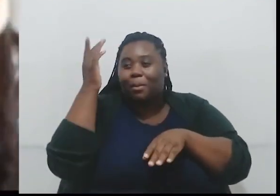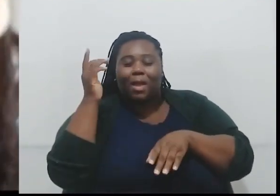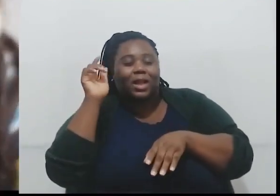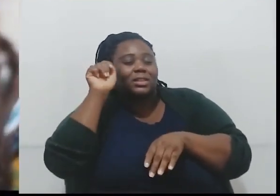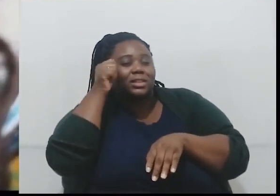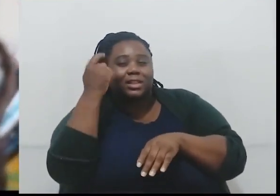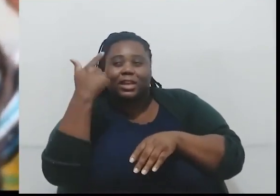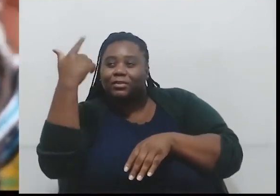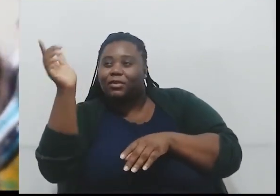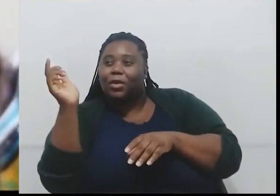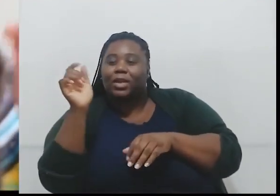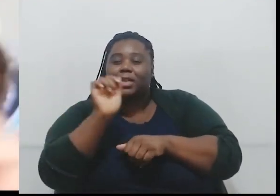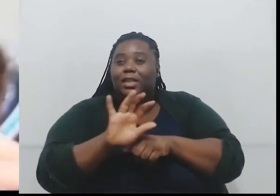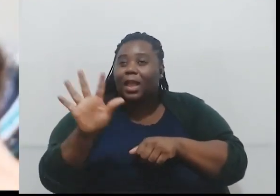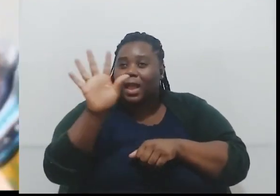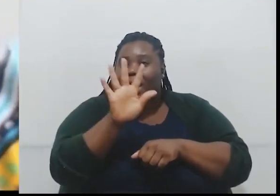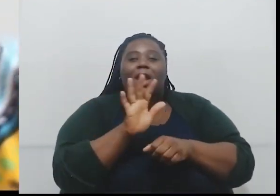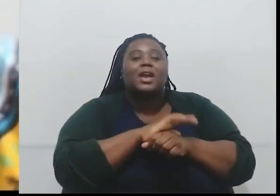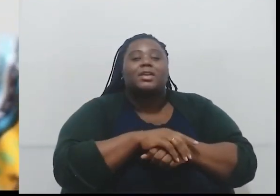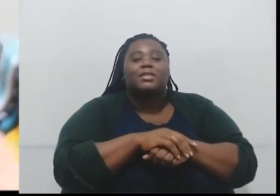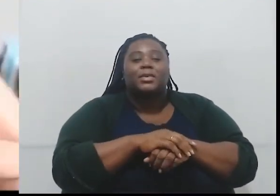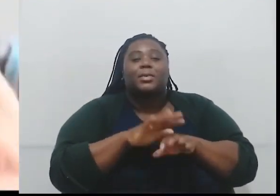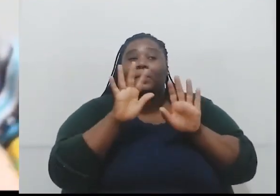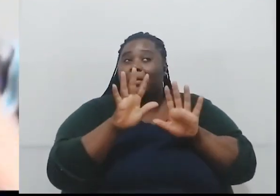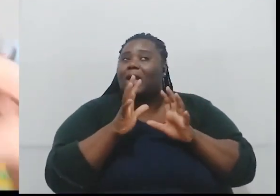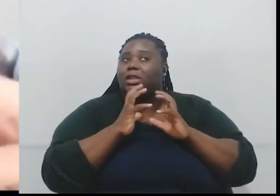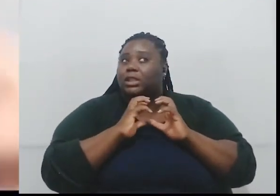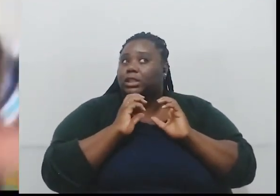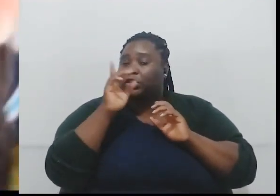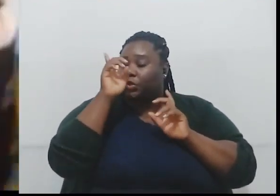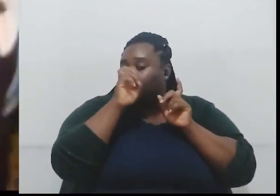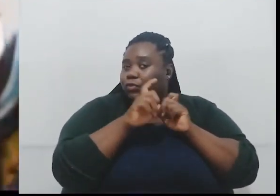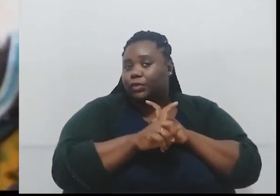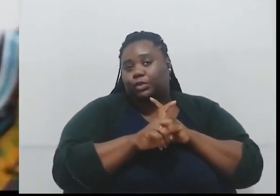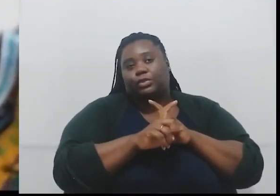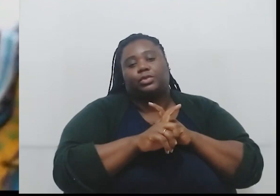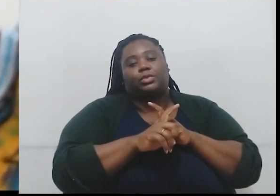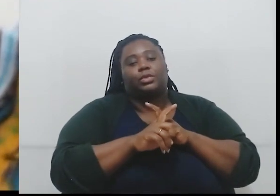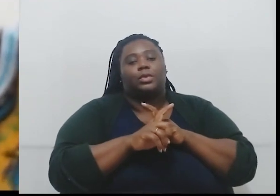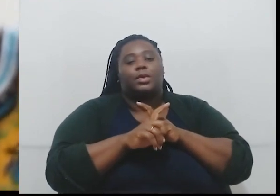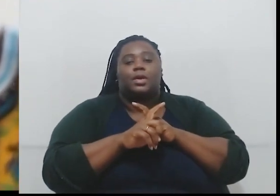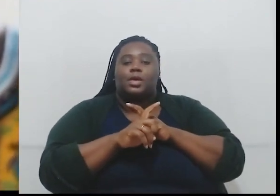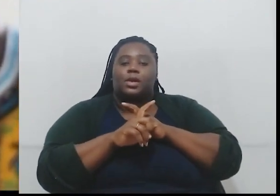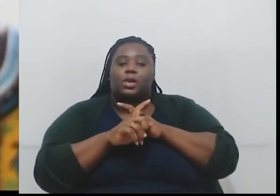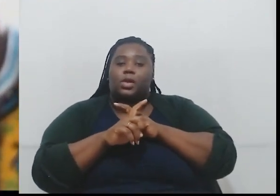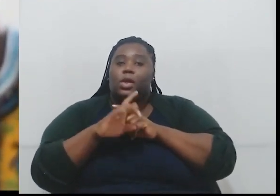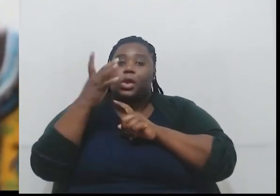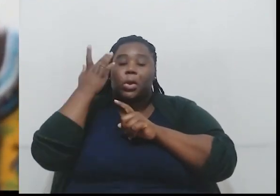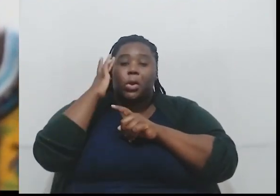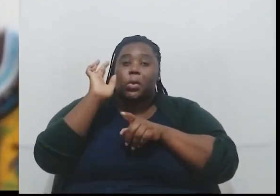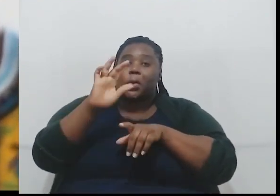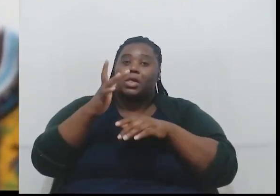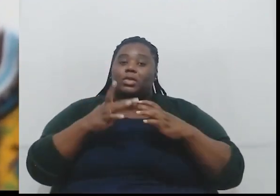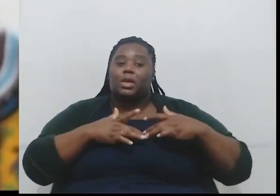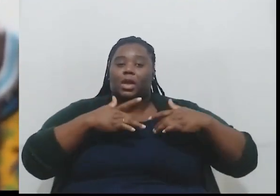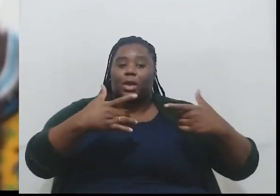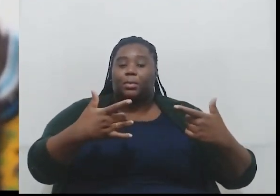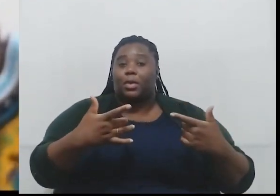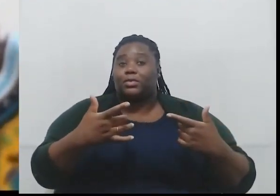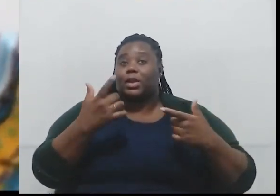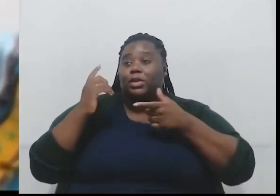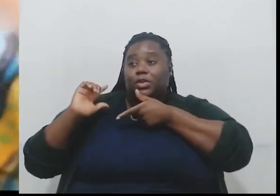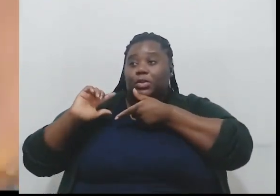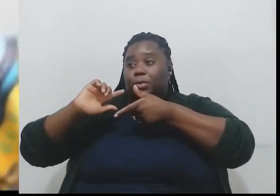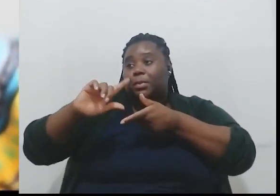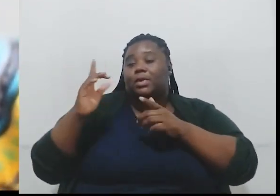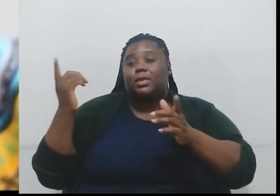muito complexa. Mas eu acho que a generosidade ancestral que aconteceu na minha vida é muito bacana. Hoje eu posso dizer para você que